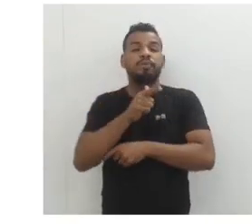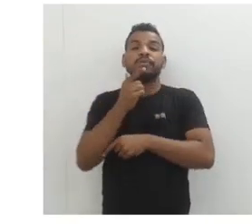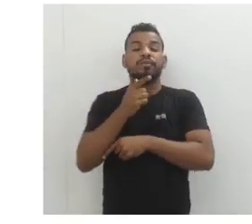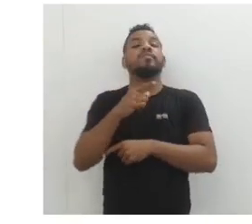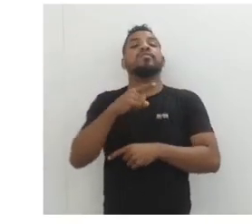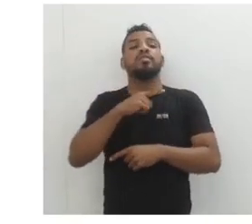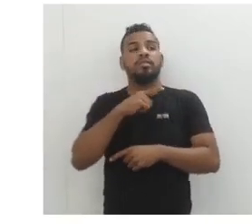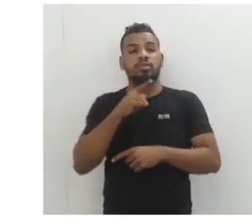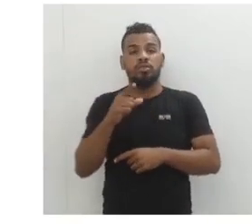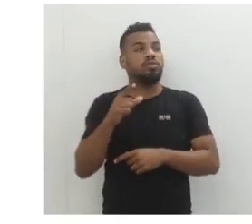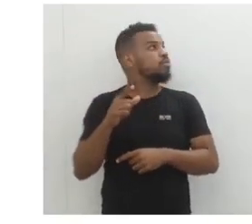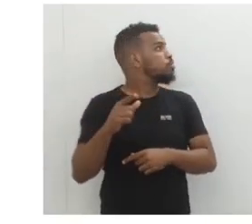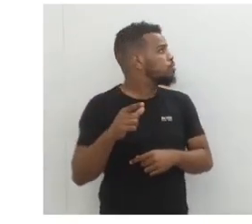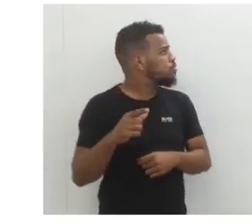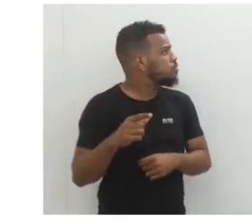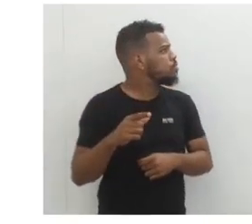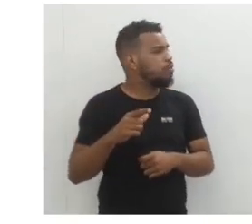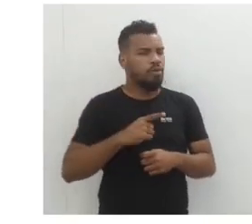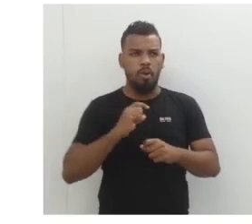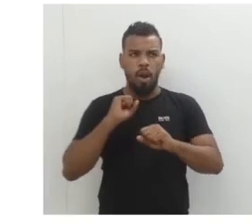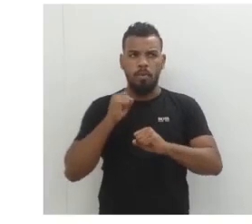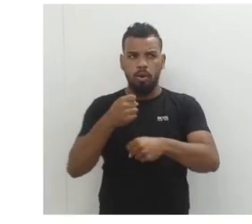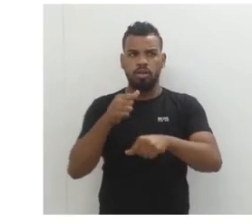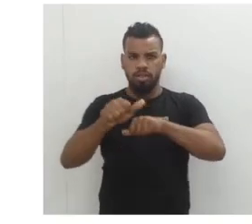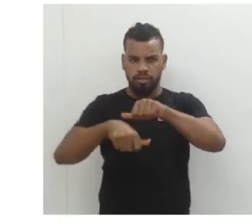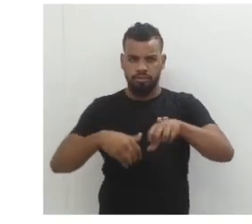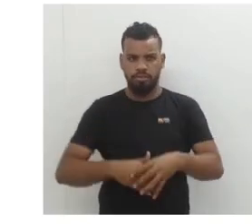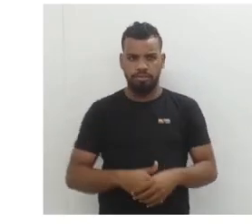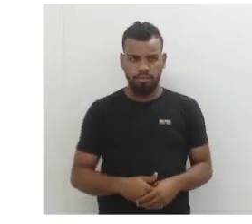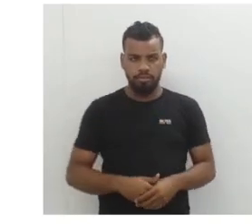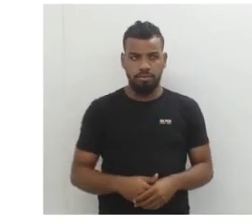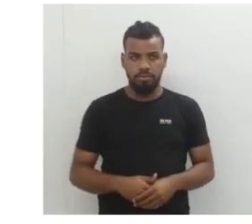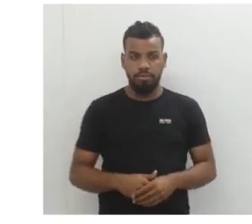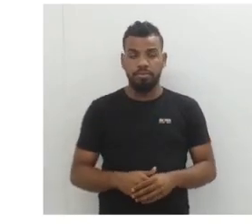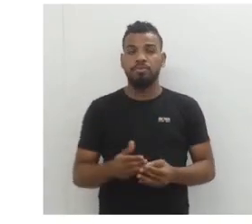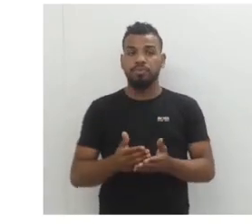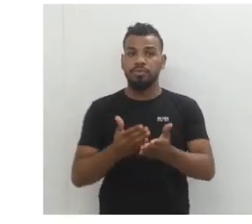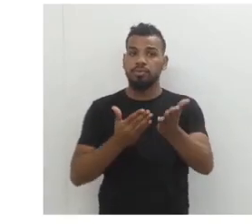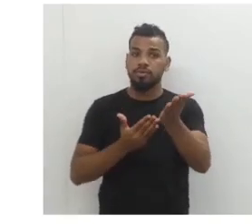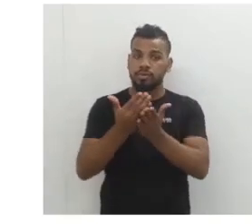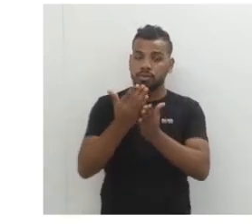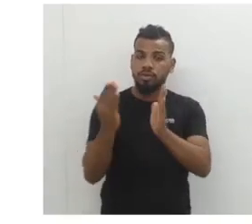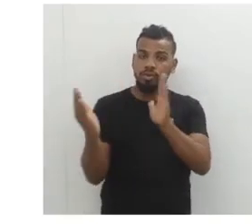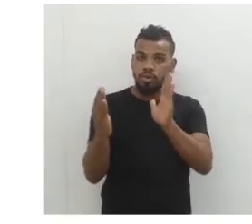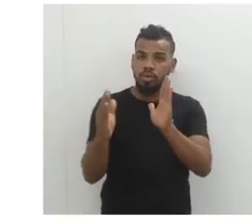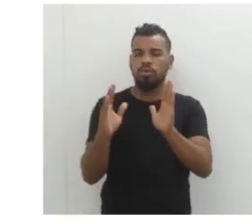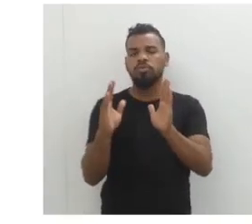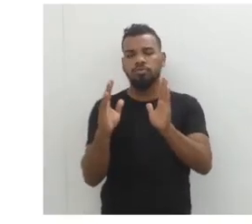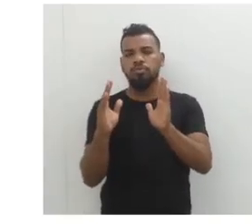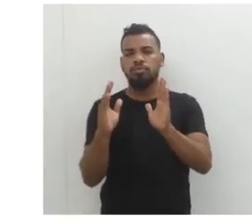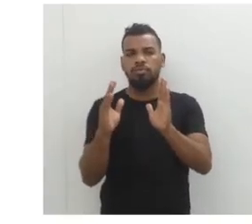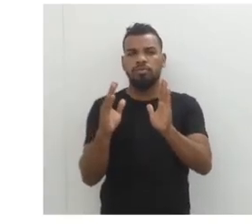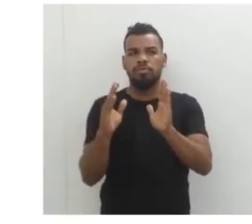havendo uma alternância no poder. Inicia-se, então, um período intermediário entre a